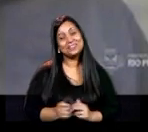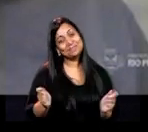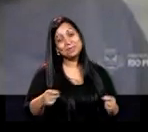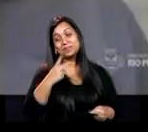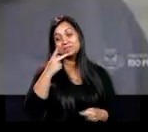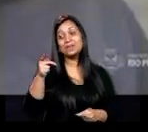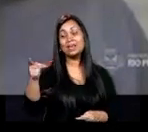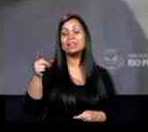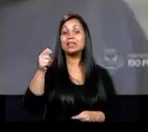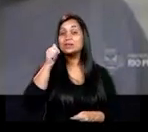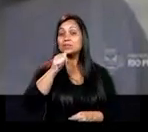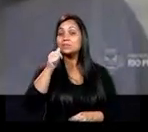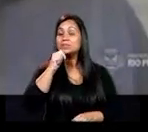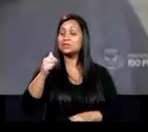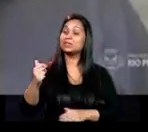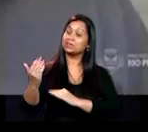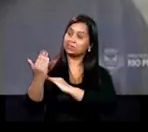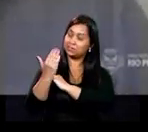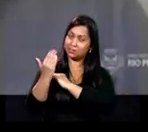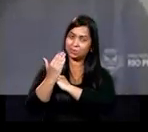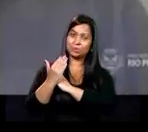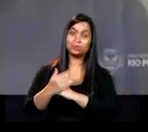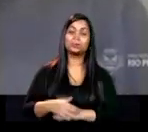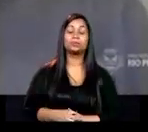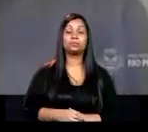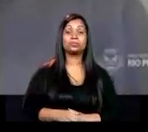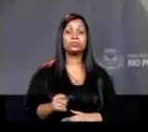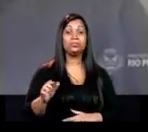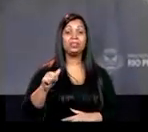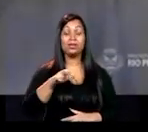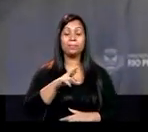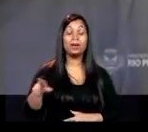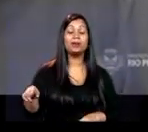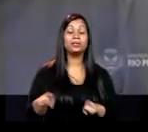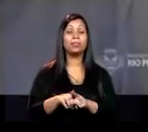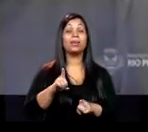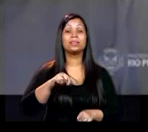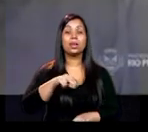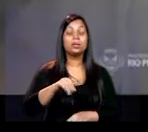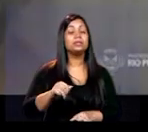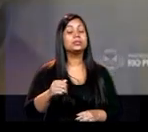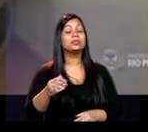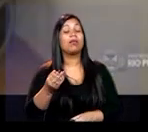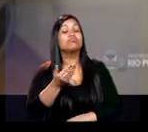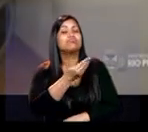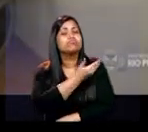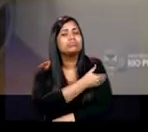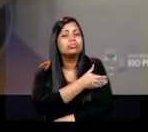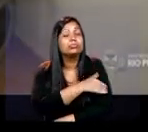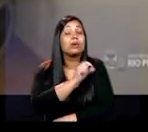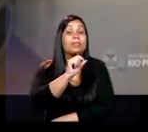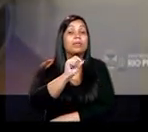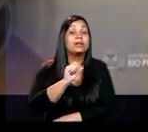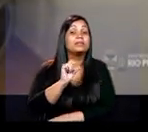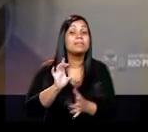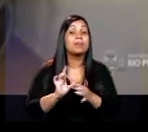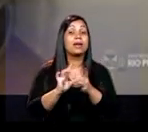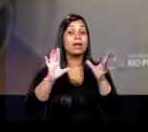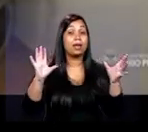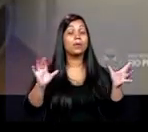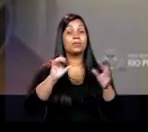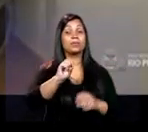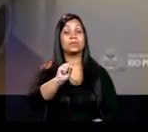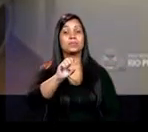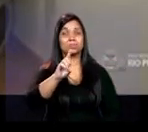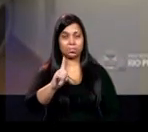Pô, posso chamar essas meninas aí de anjos da vida, né? Assim como o seu Ademar, o Danilo está se preparando para receber alta do